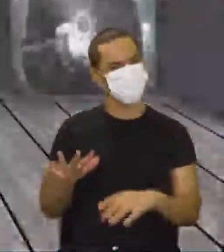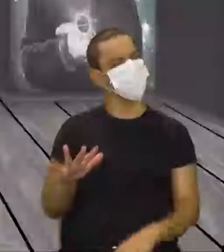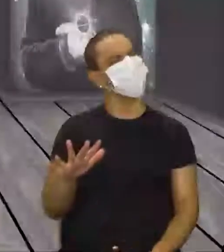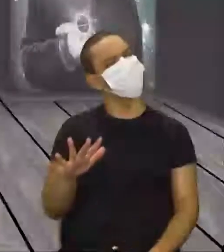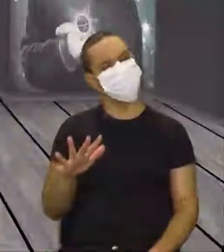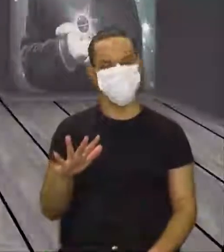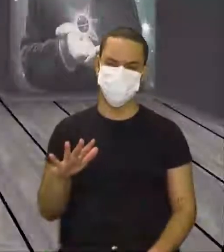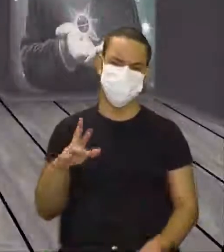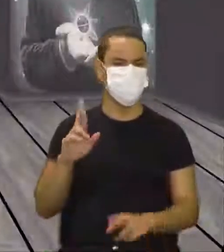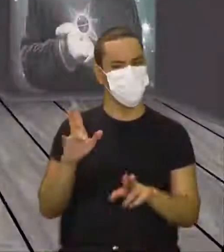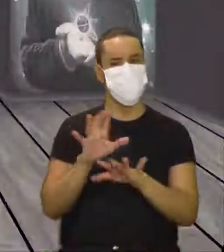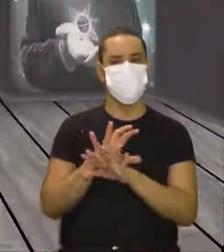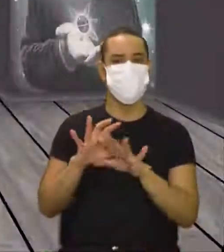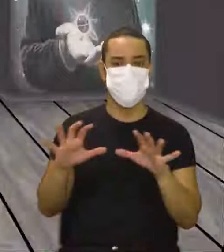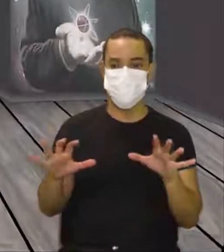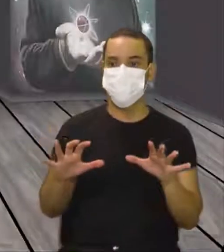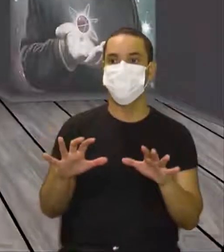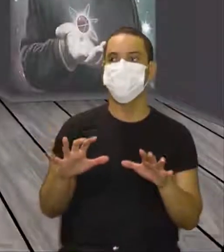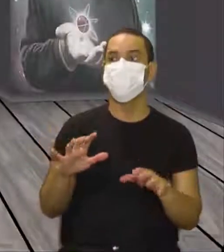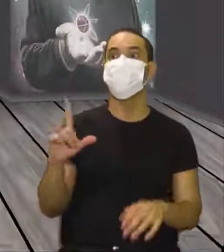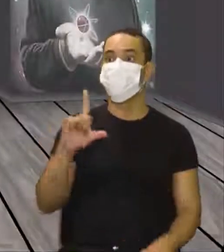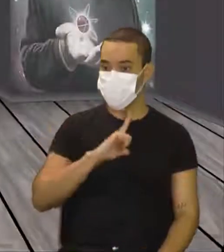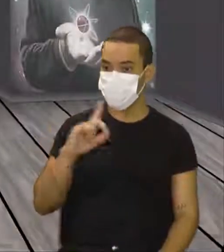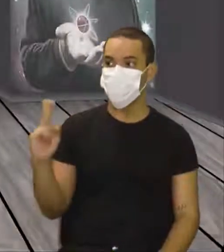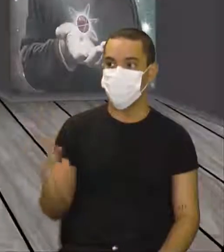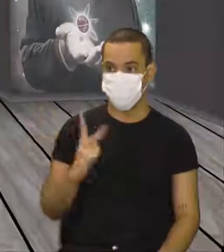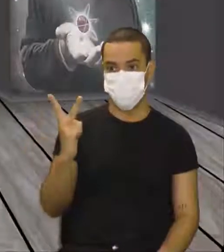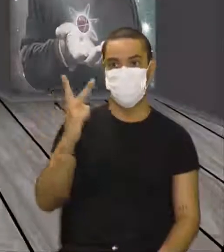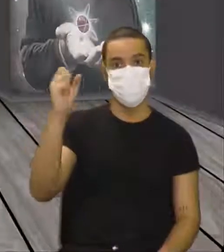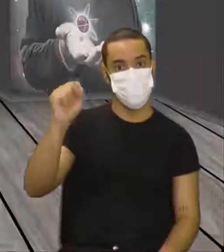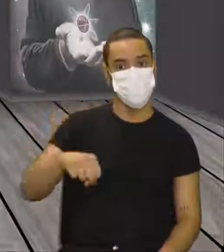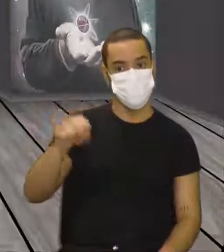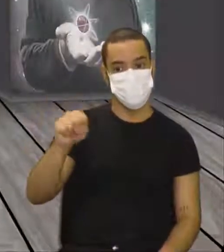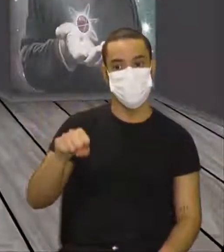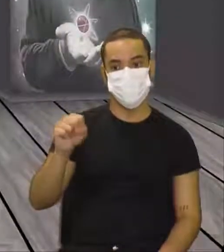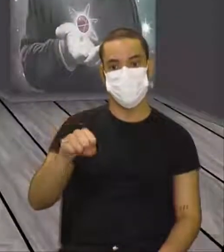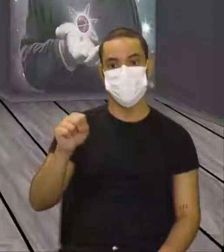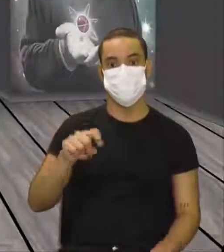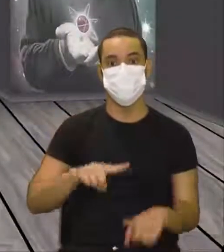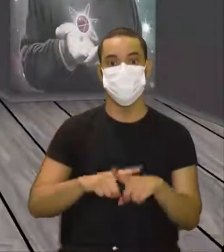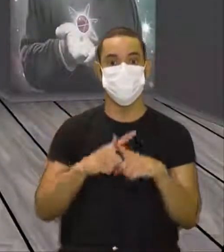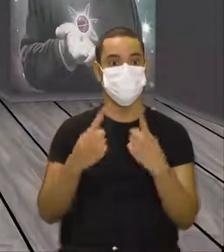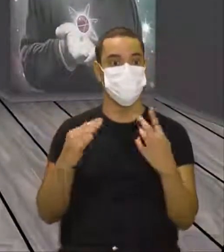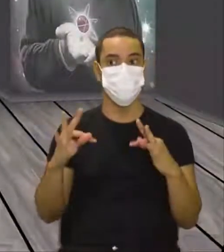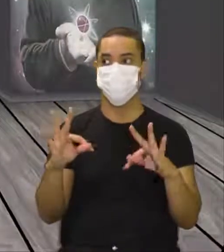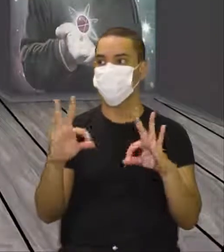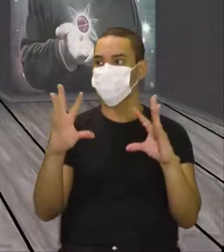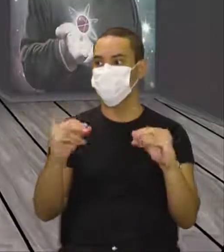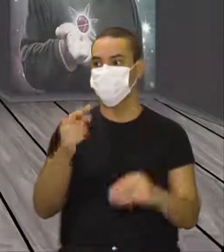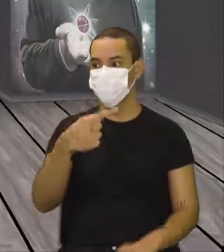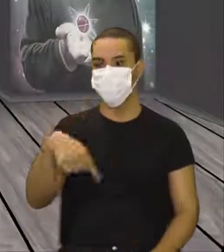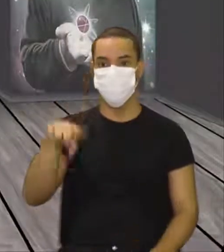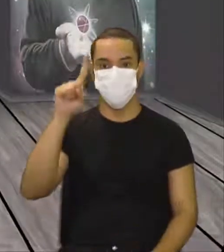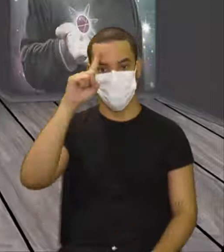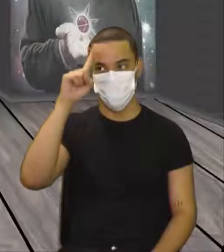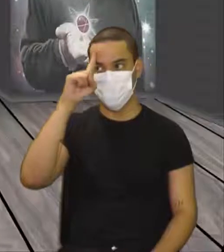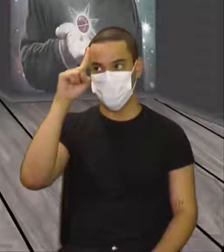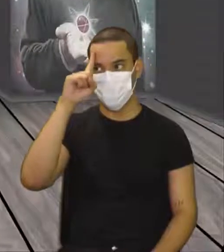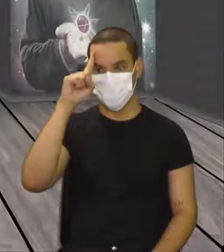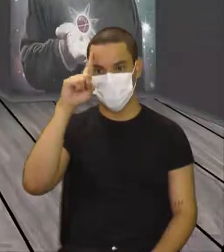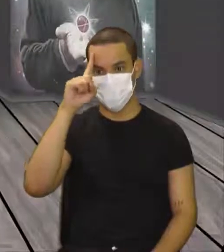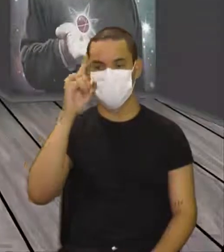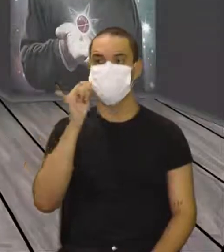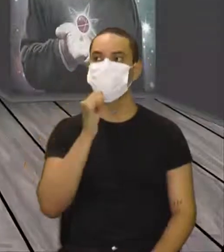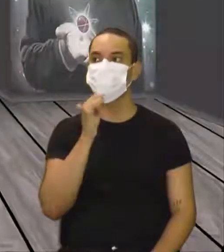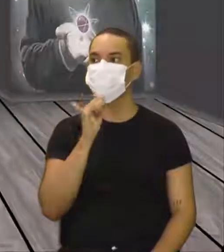física clássica caiu por terra, não é que não vale mais. Elas valem exatamente para tudo que você tem no seu dia a dia, praticamente, que